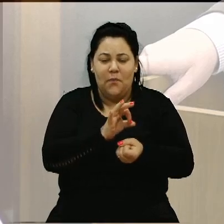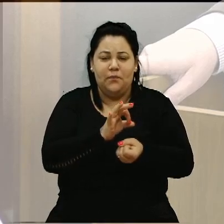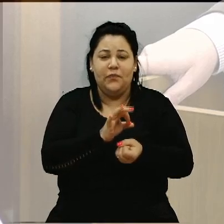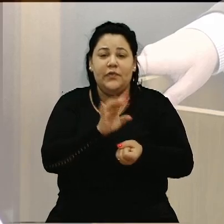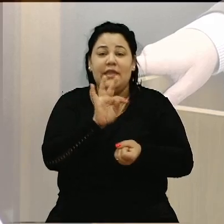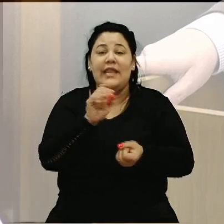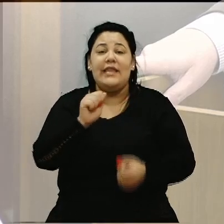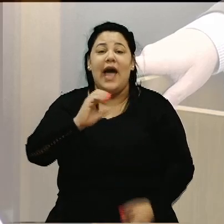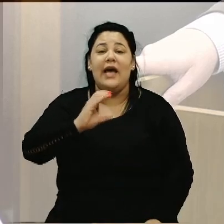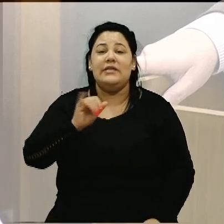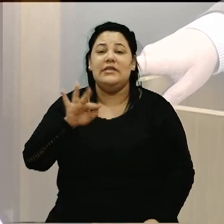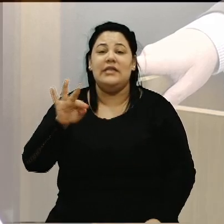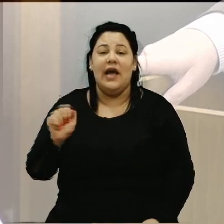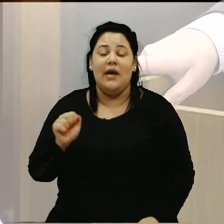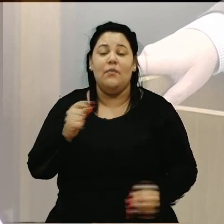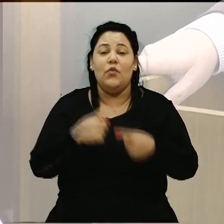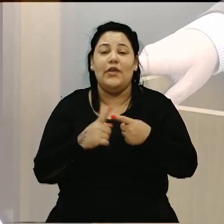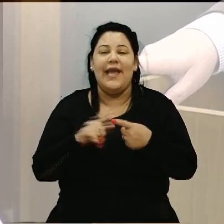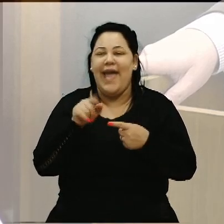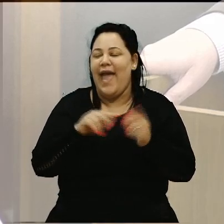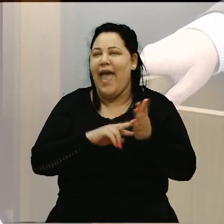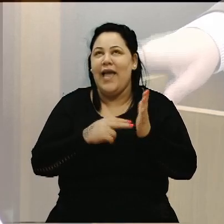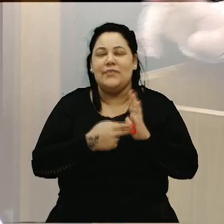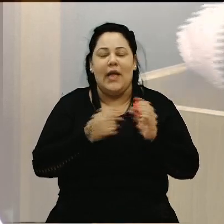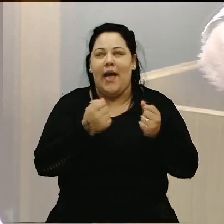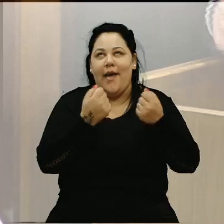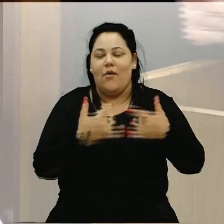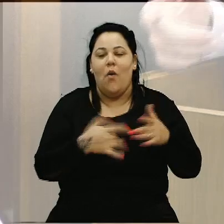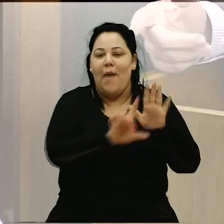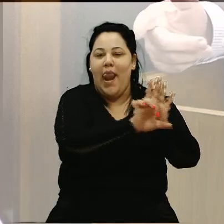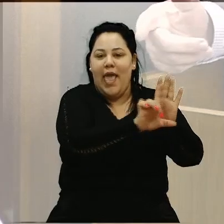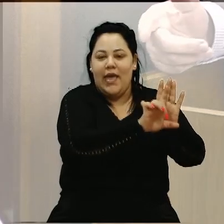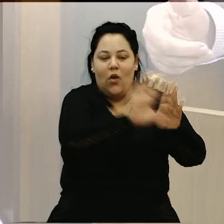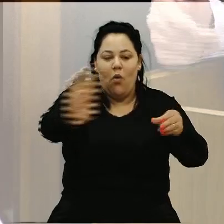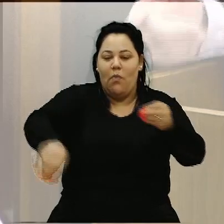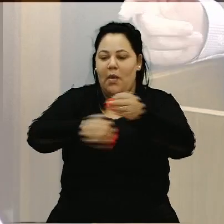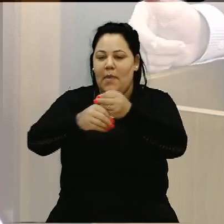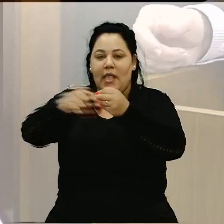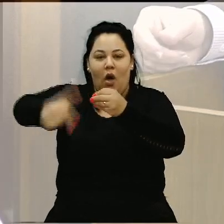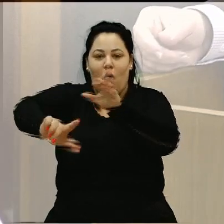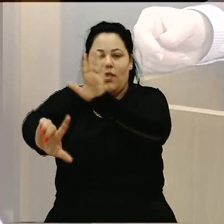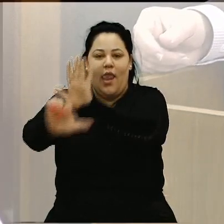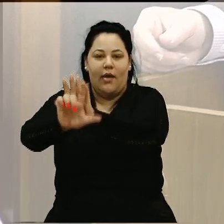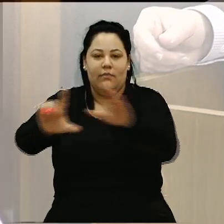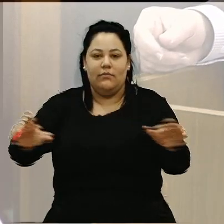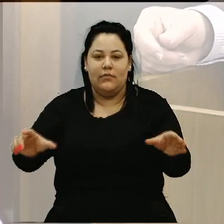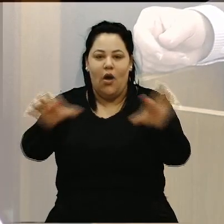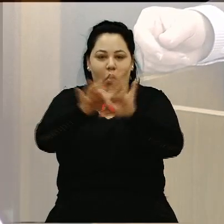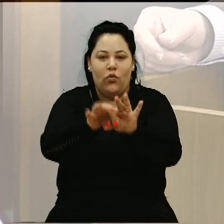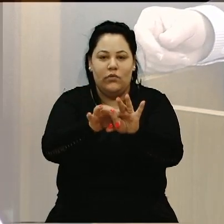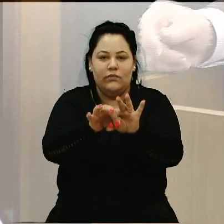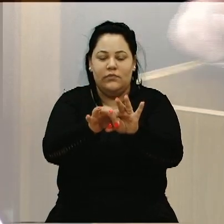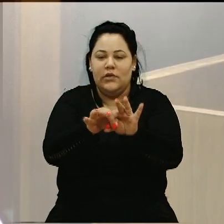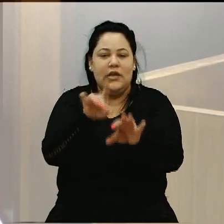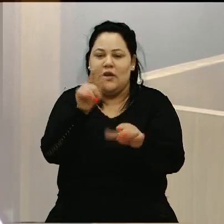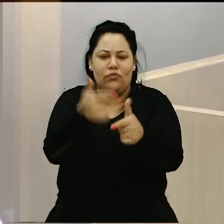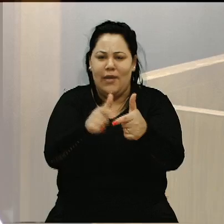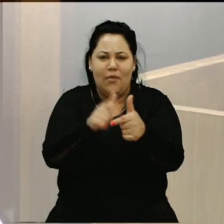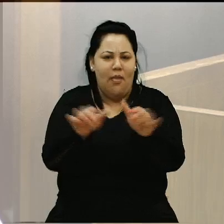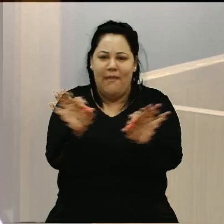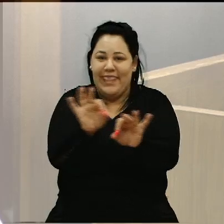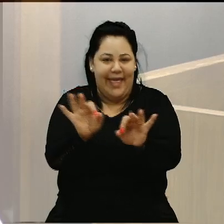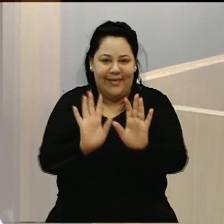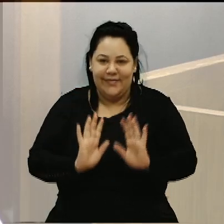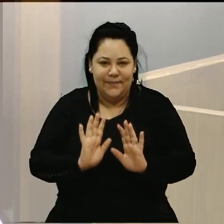lei se complementa a outra, e as duas coexistem, sem gerar custos e sem ser inconstitucional.